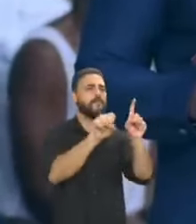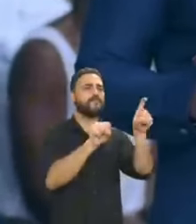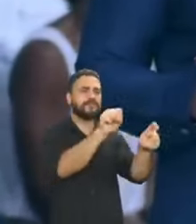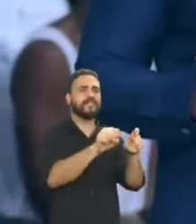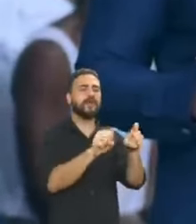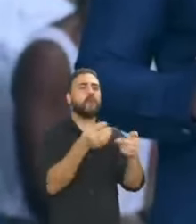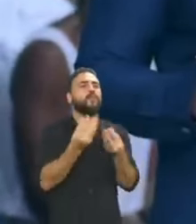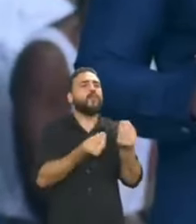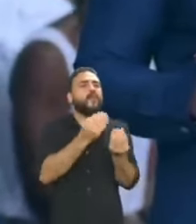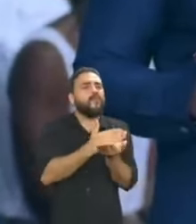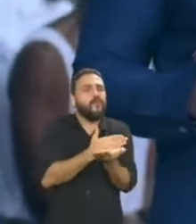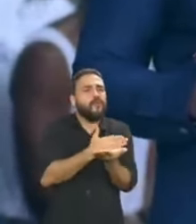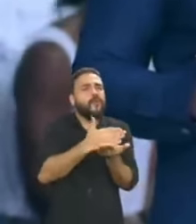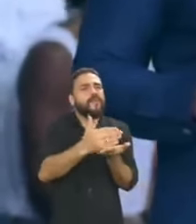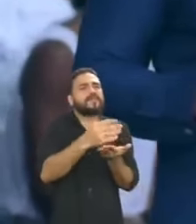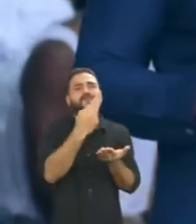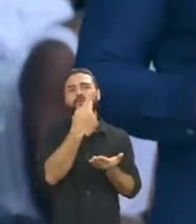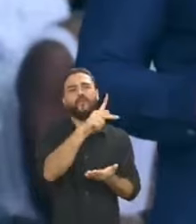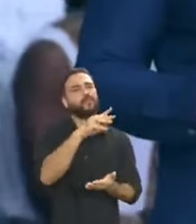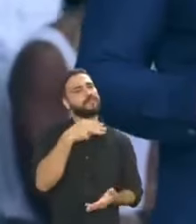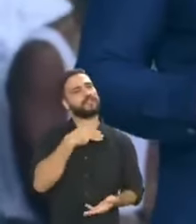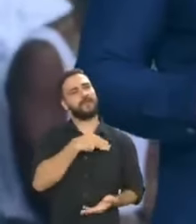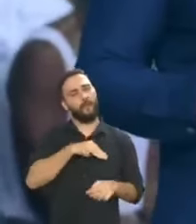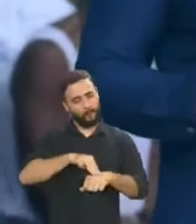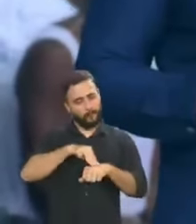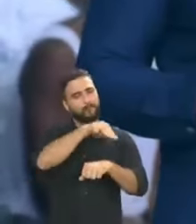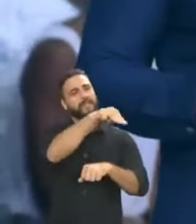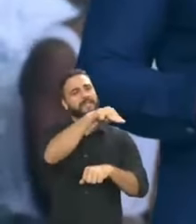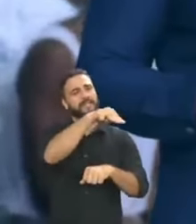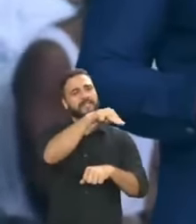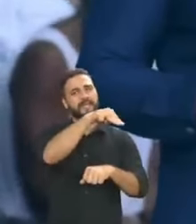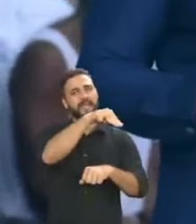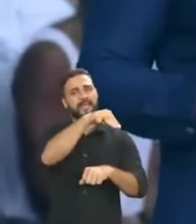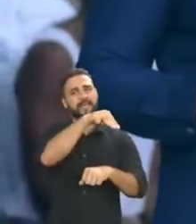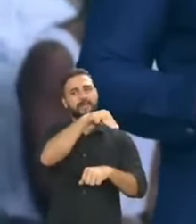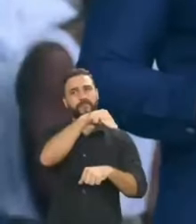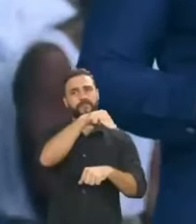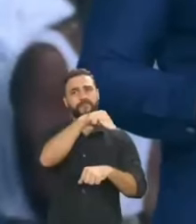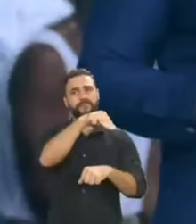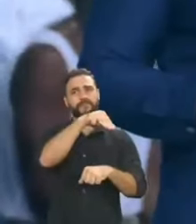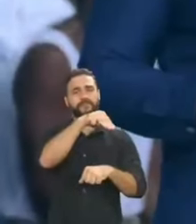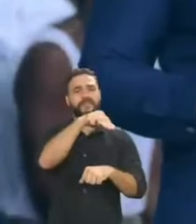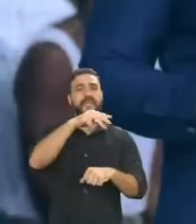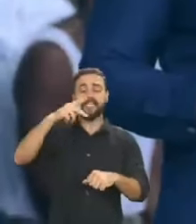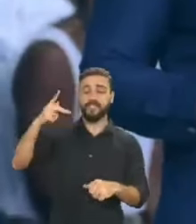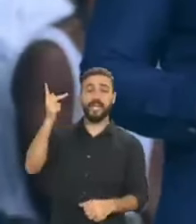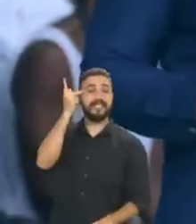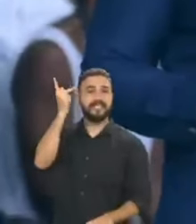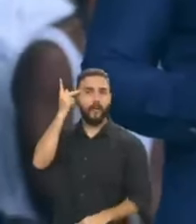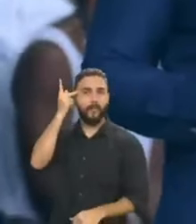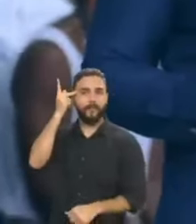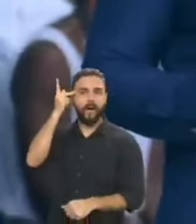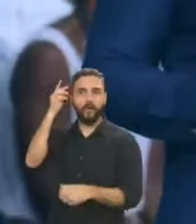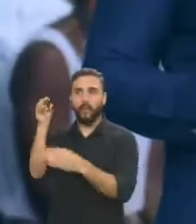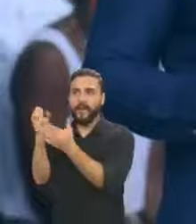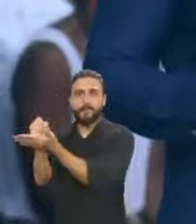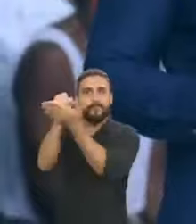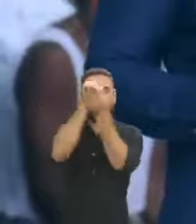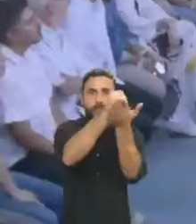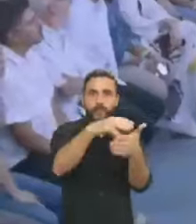foi, como que começou o seu ministério daqui de São Paulo para ir lá para o sertão.